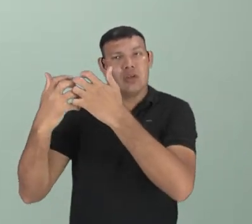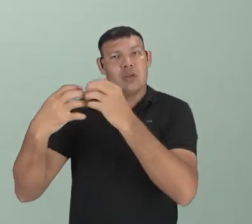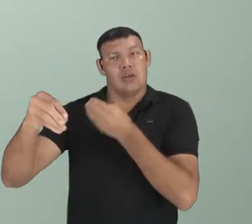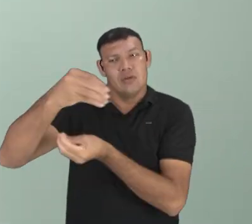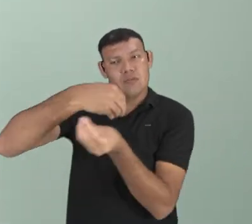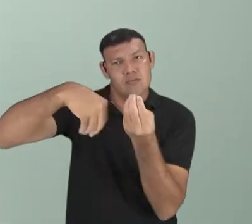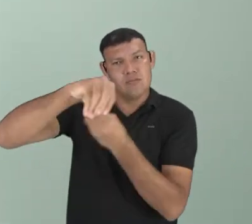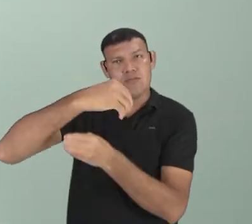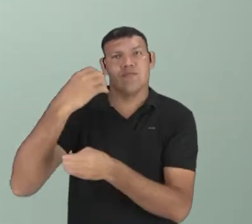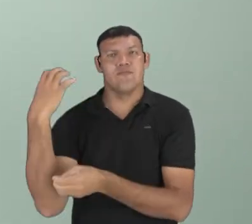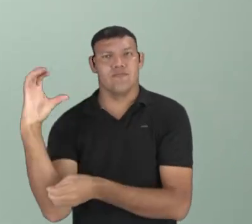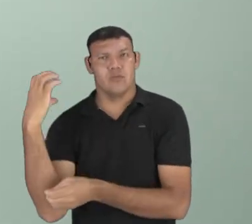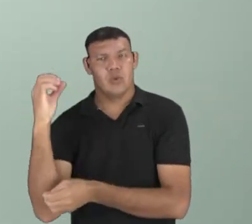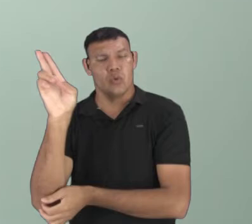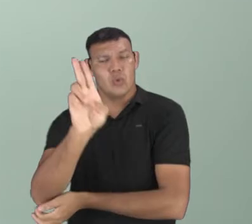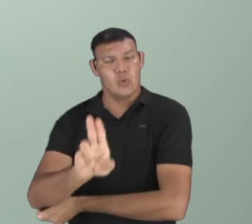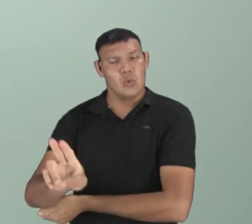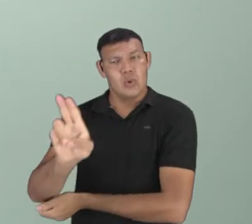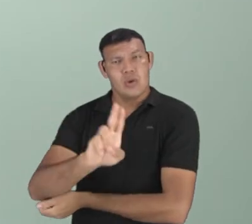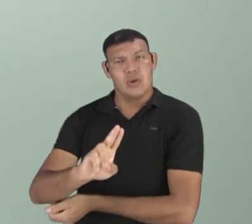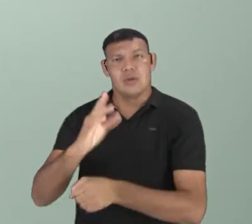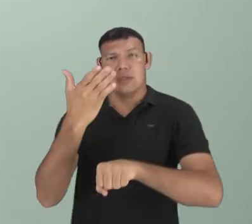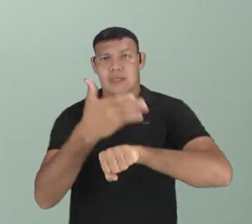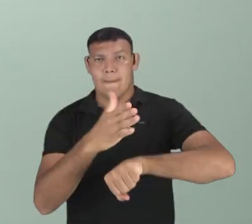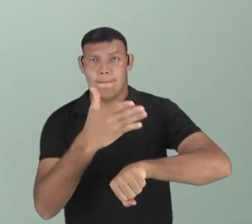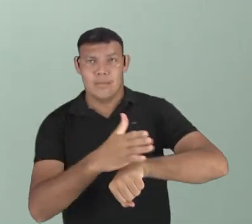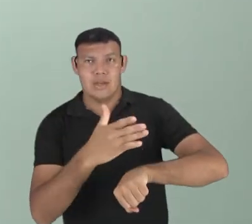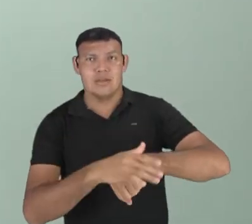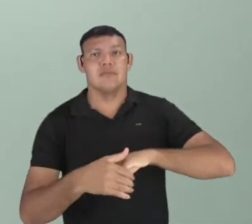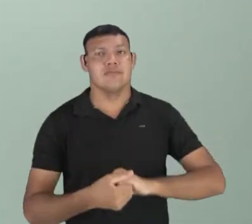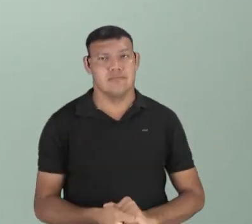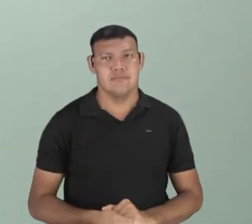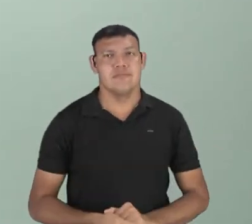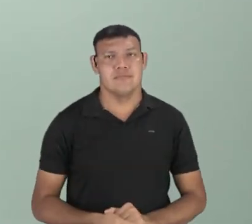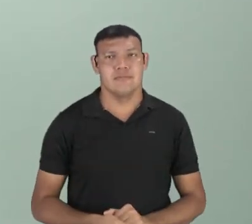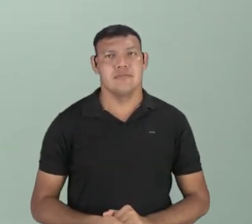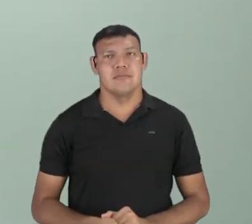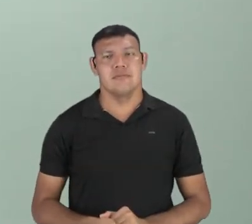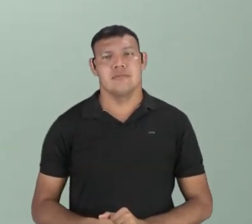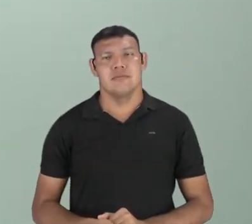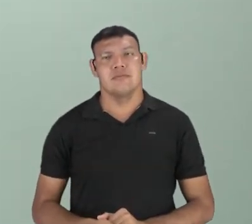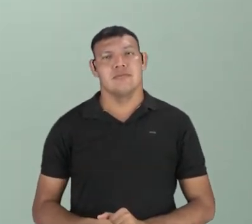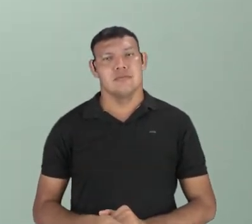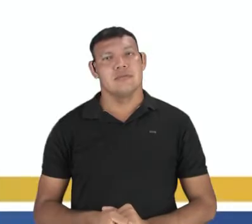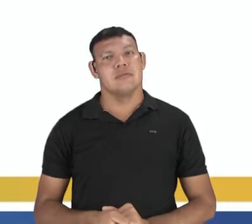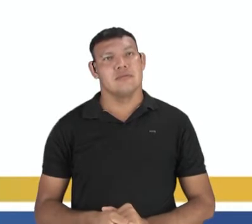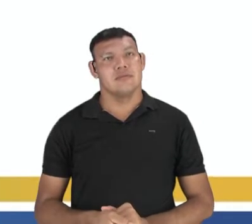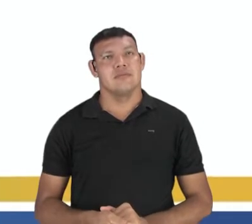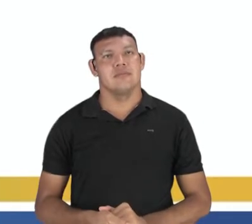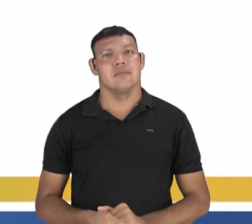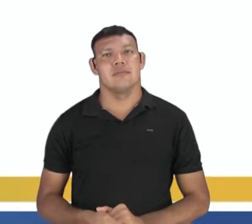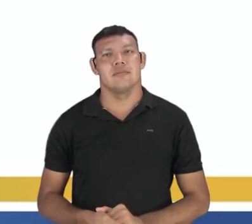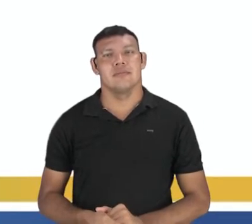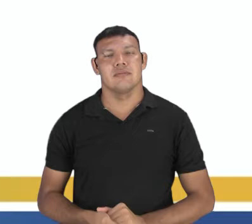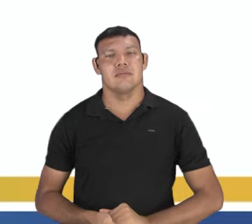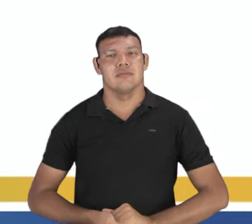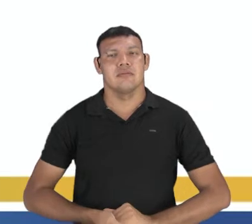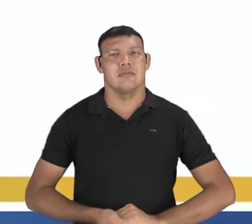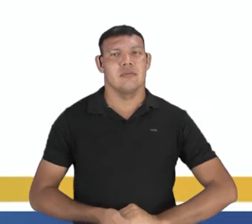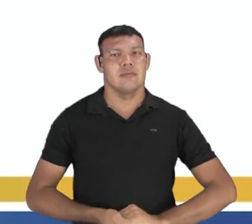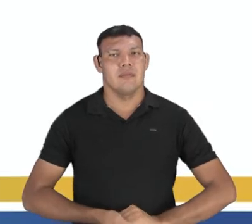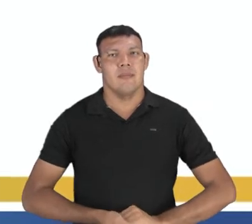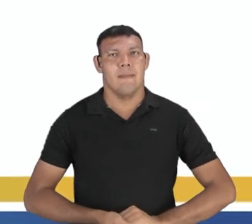é esse uso da ciência, a ética, que a gente já vai entrar por esse assunto. Então